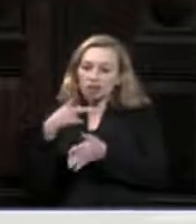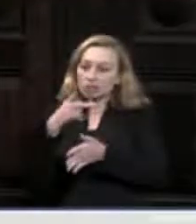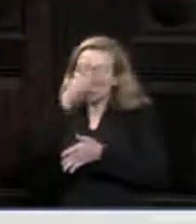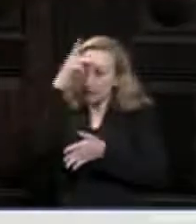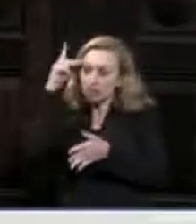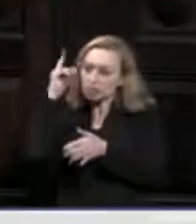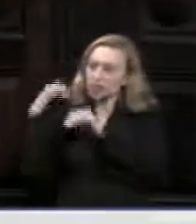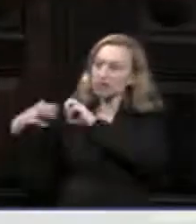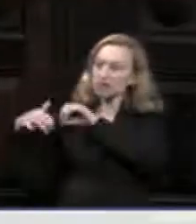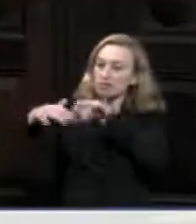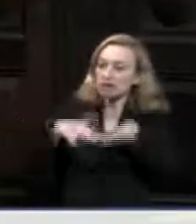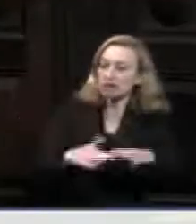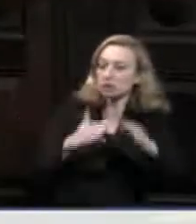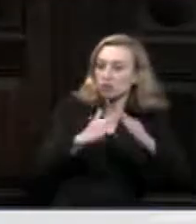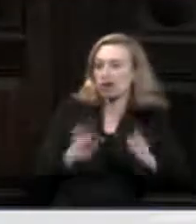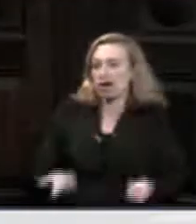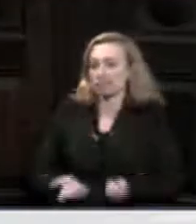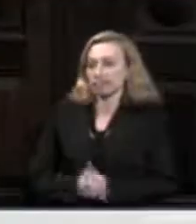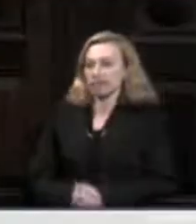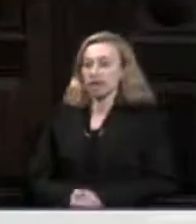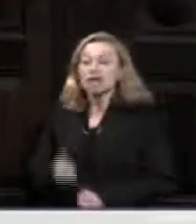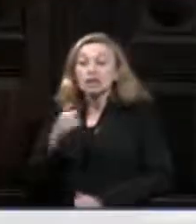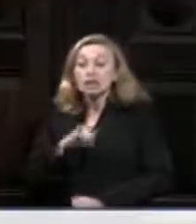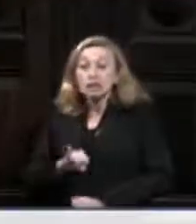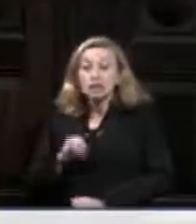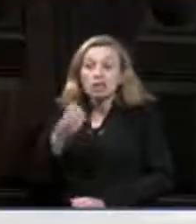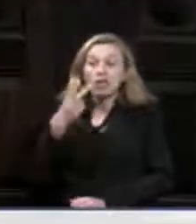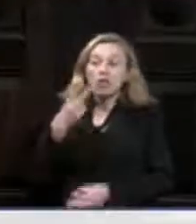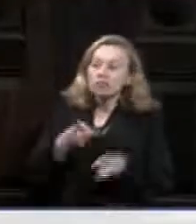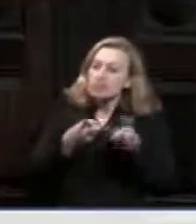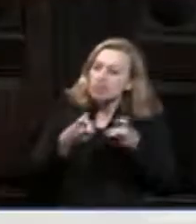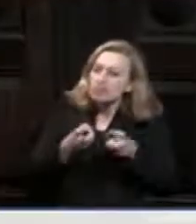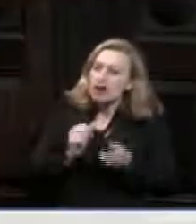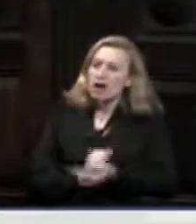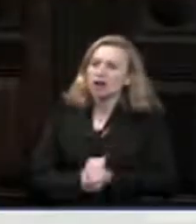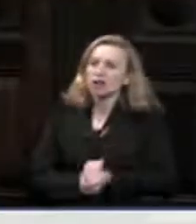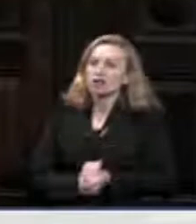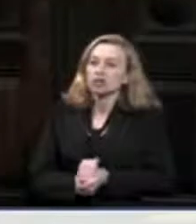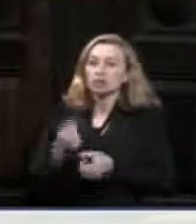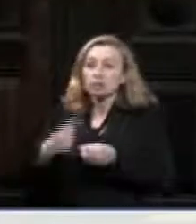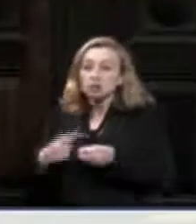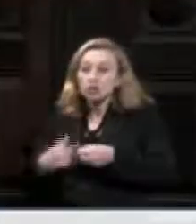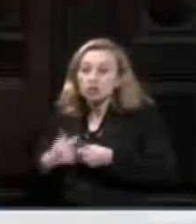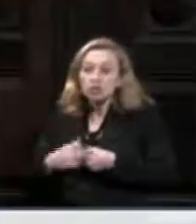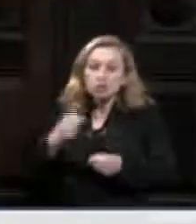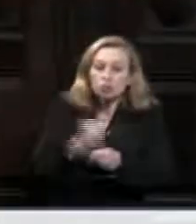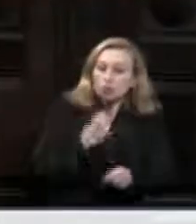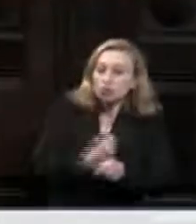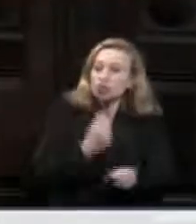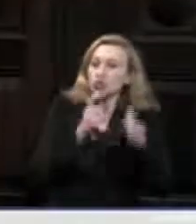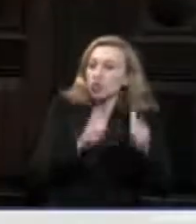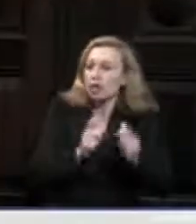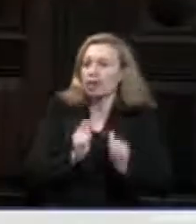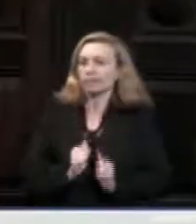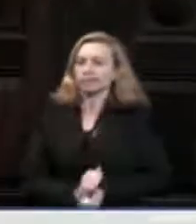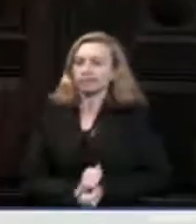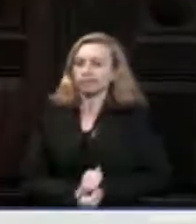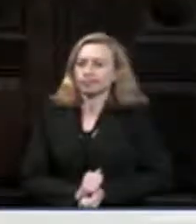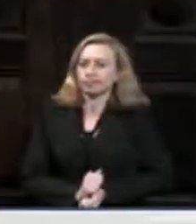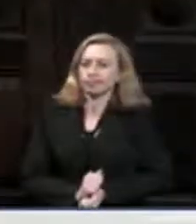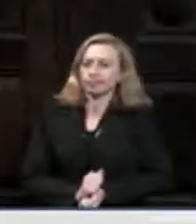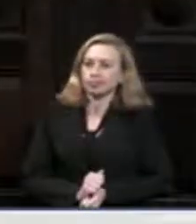Se considerar que o município abriu estrada, calçou ruas, construiu praça,